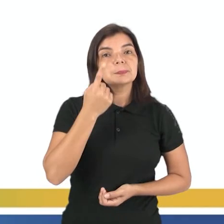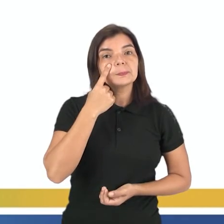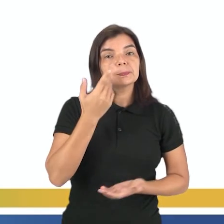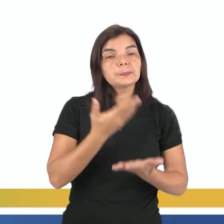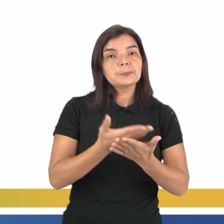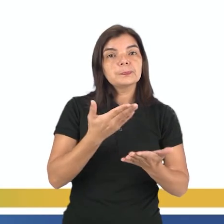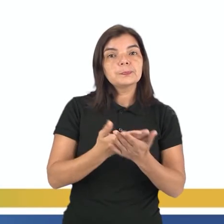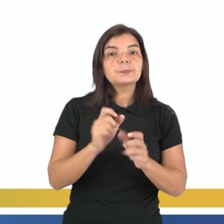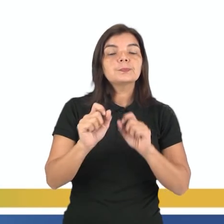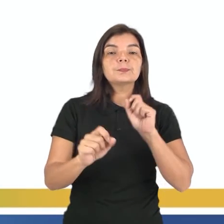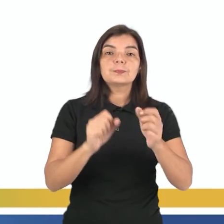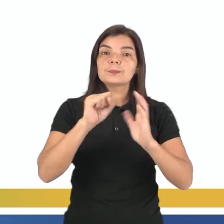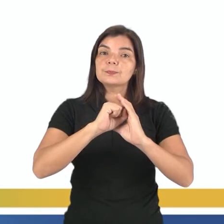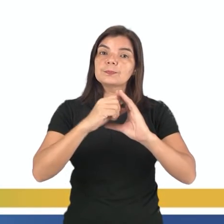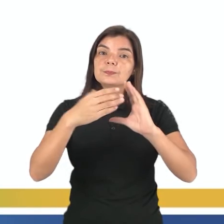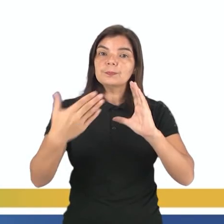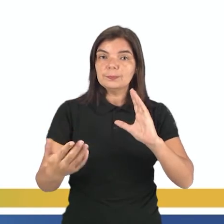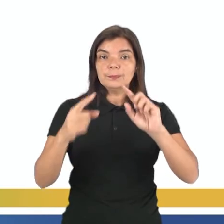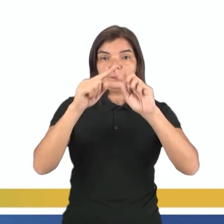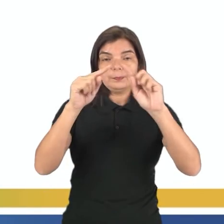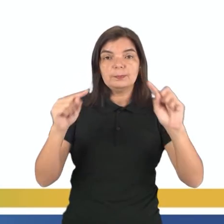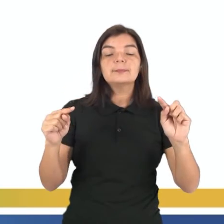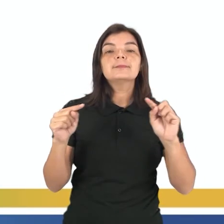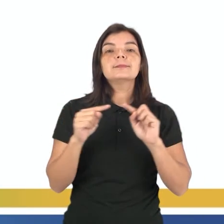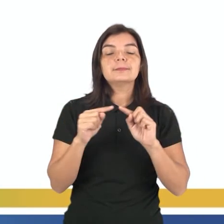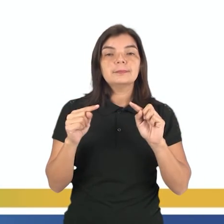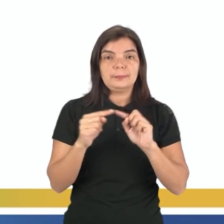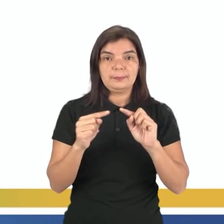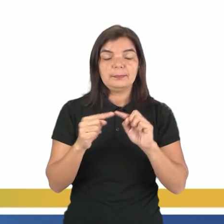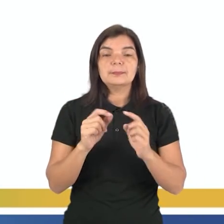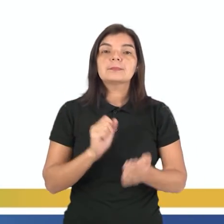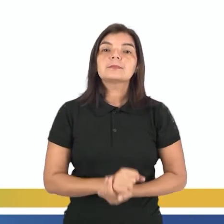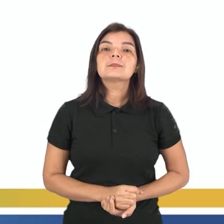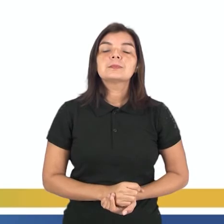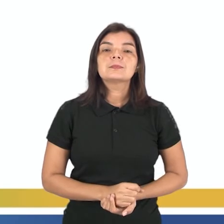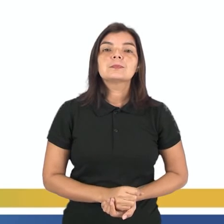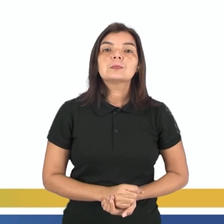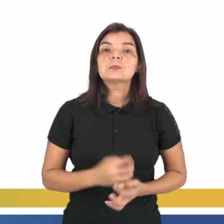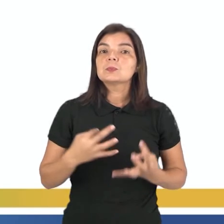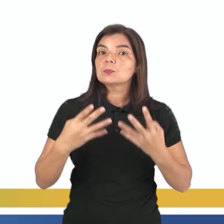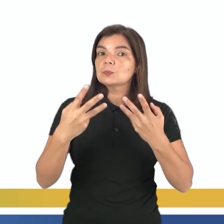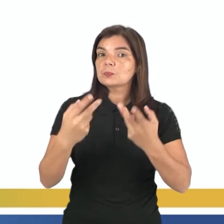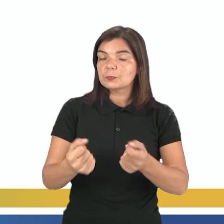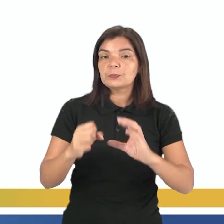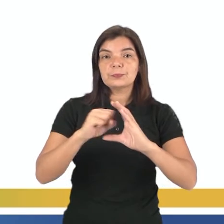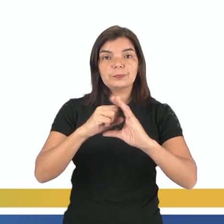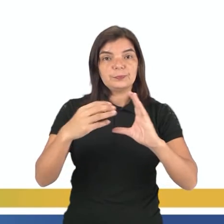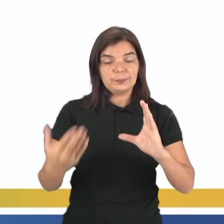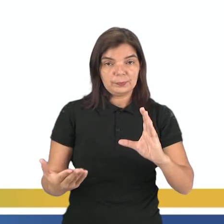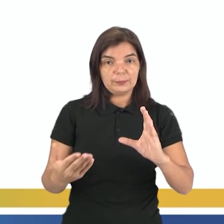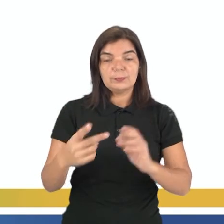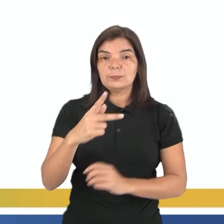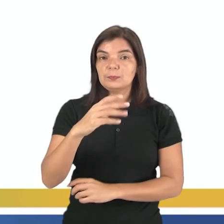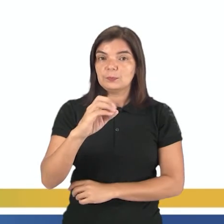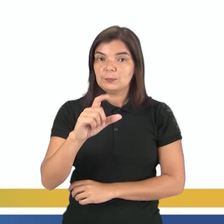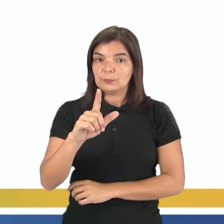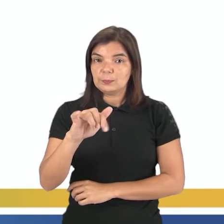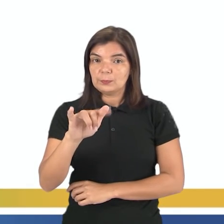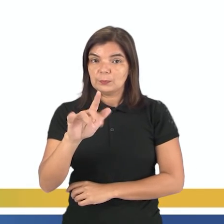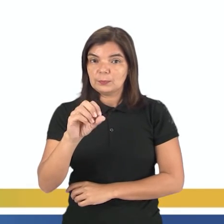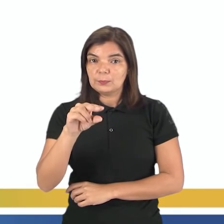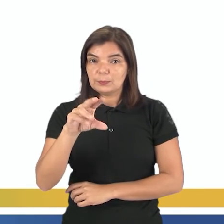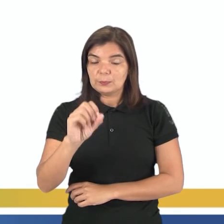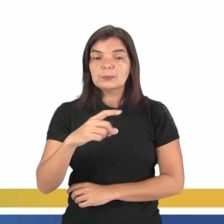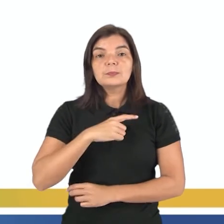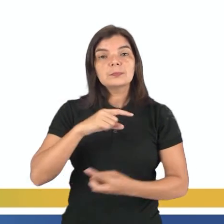vimos nesta aula o quê? As características dos triângulos, né? Que ele pega todas as características dos polígonos, porque ele é um polígono